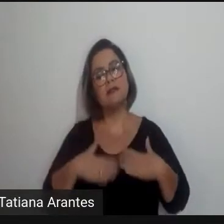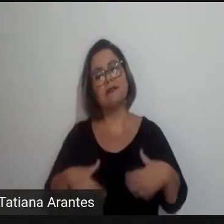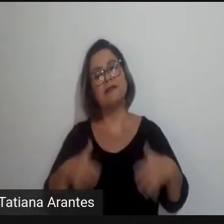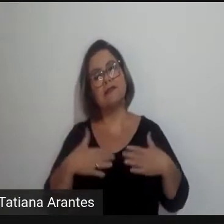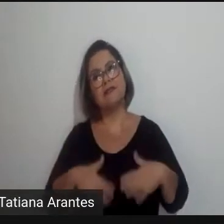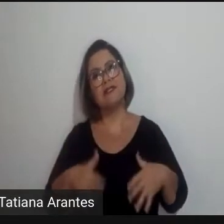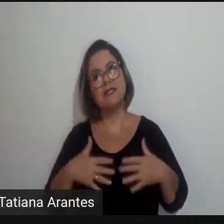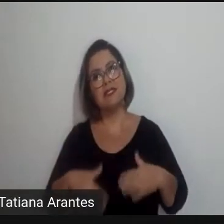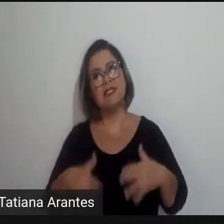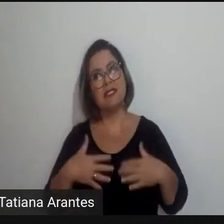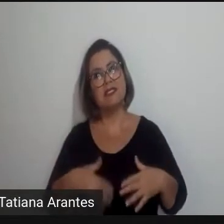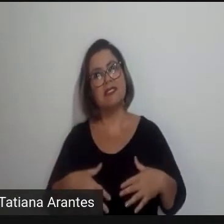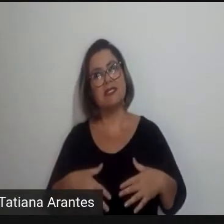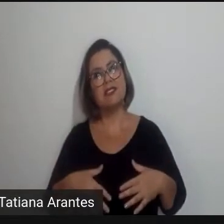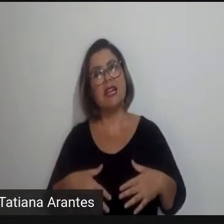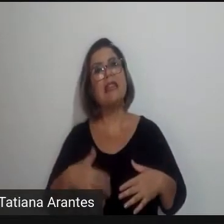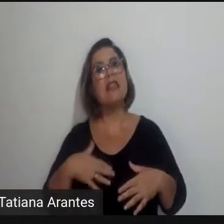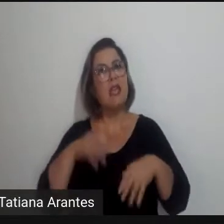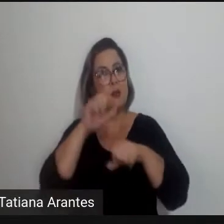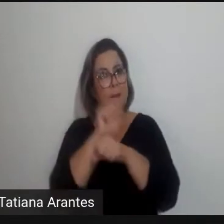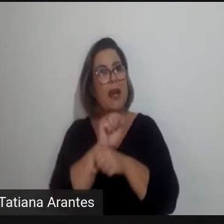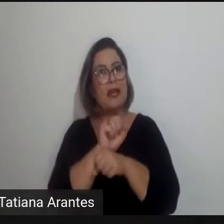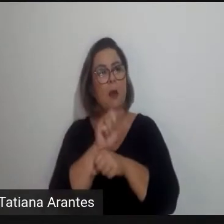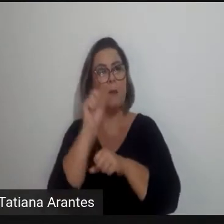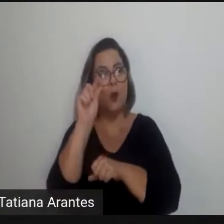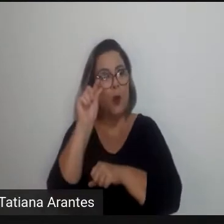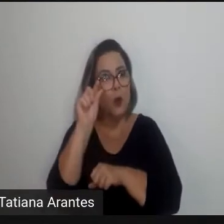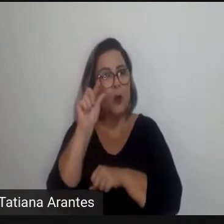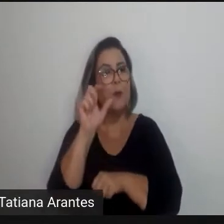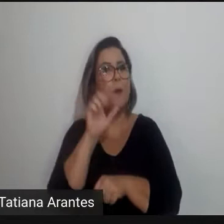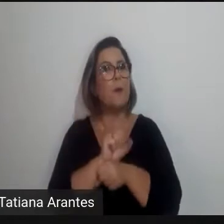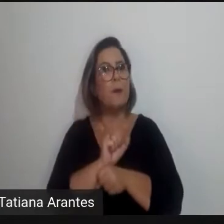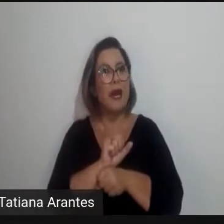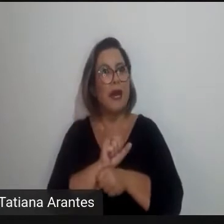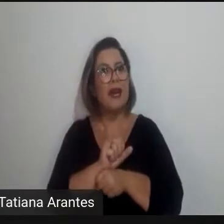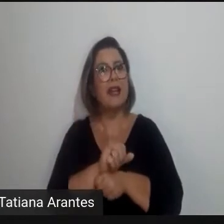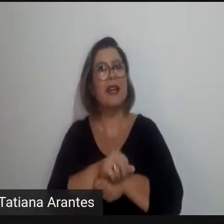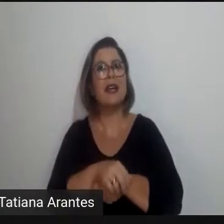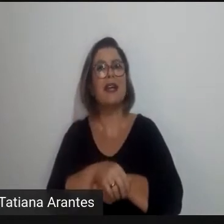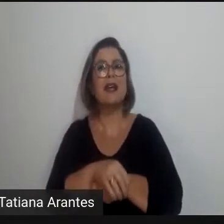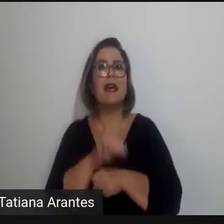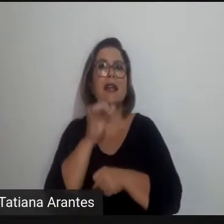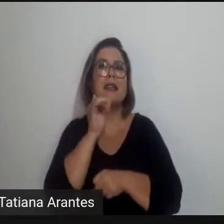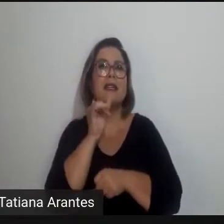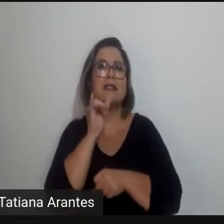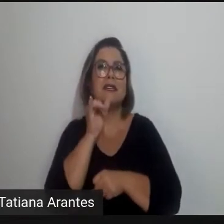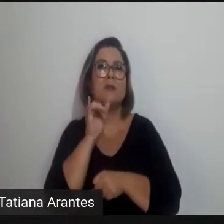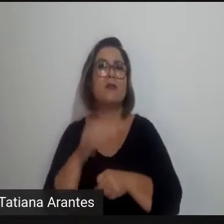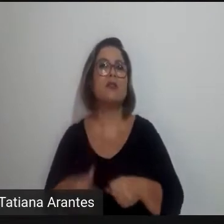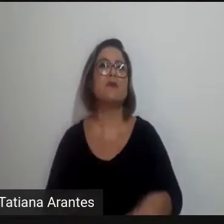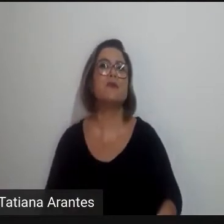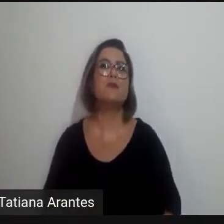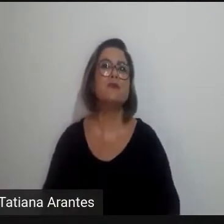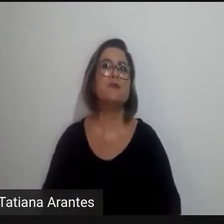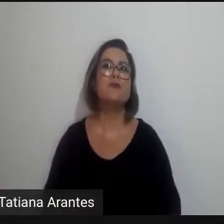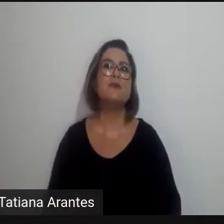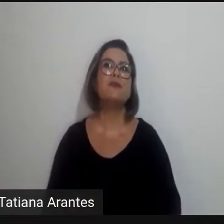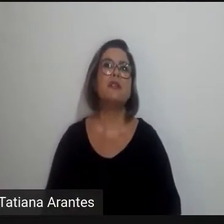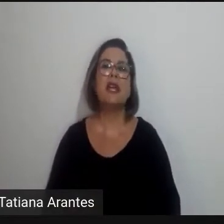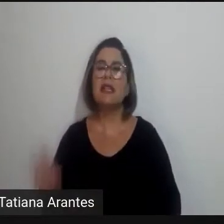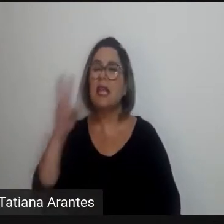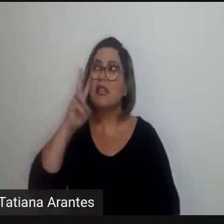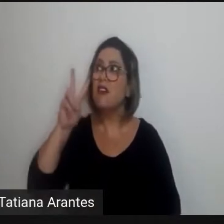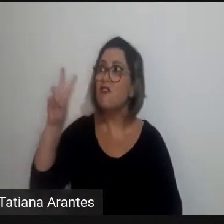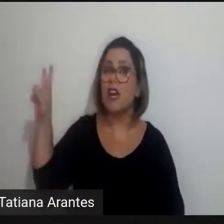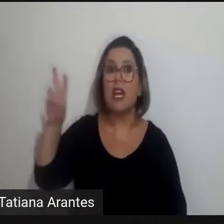não fizer fizer pausas, né? E pegar, por exemplo, aqui, ó, nessa posição, eu estou olhando para a minha janela, estou